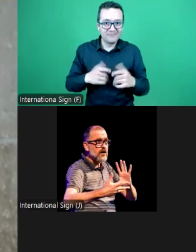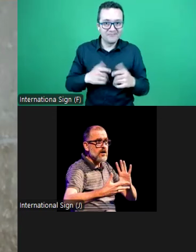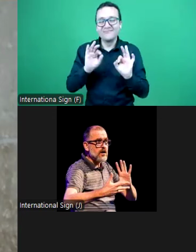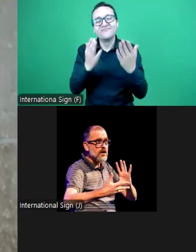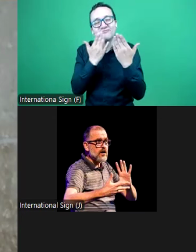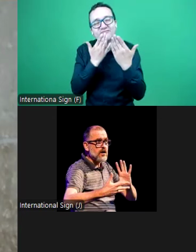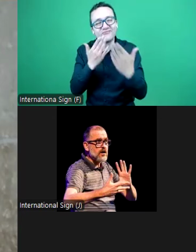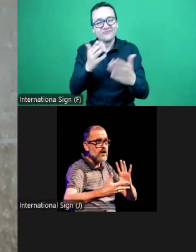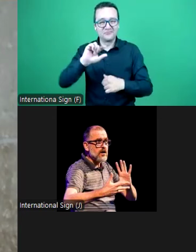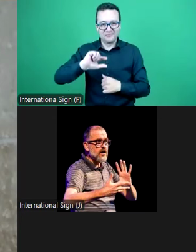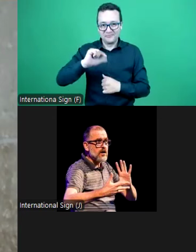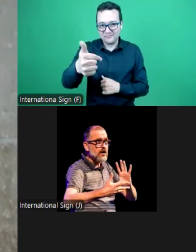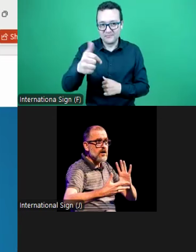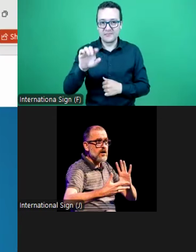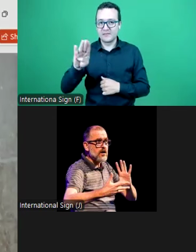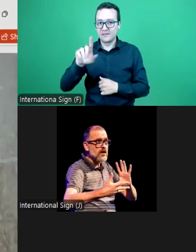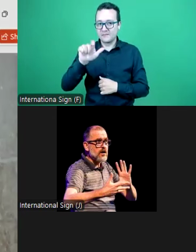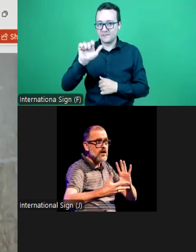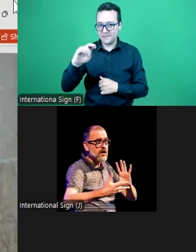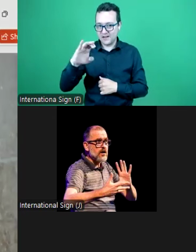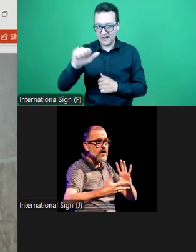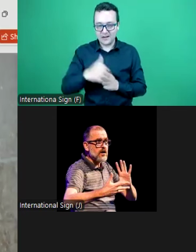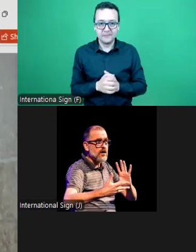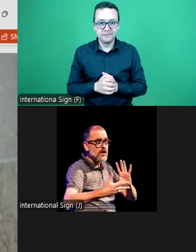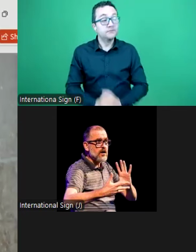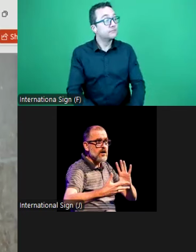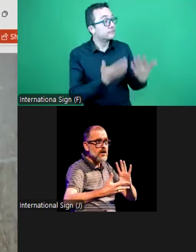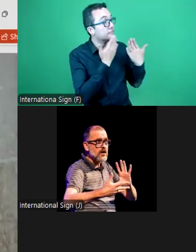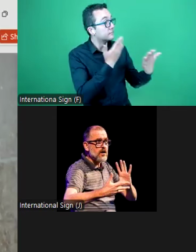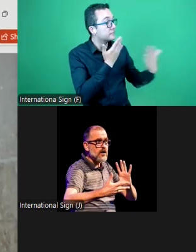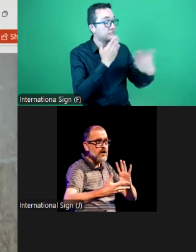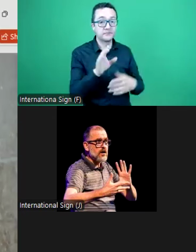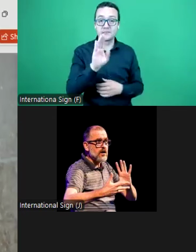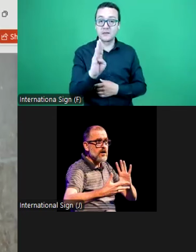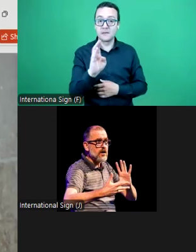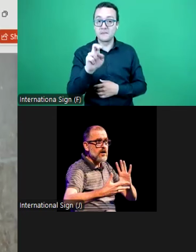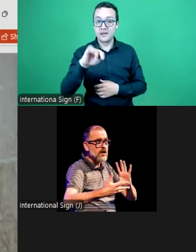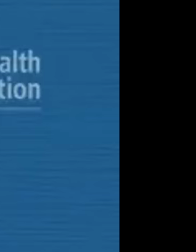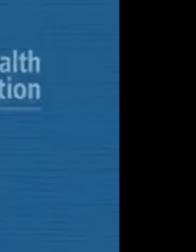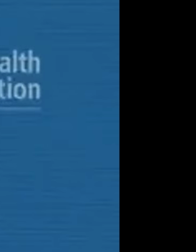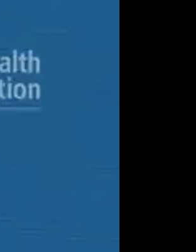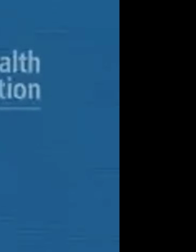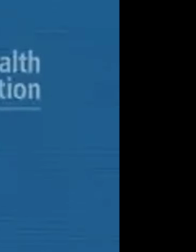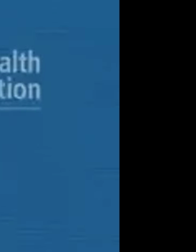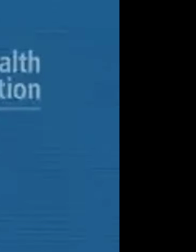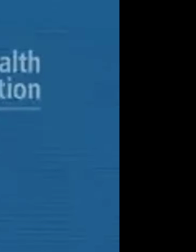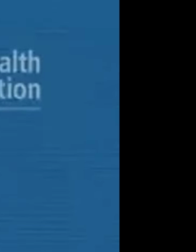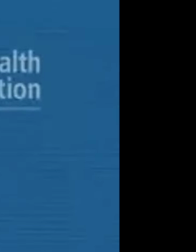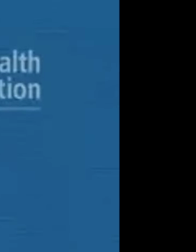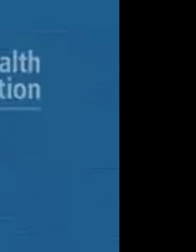para mim. Muito obrigado, Benjamin, pela sua apresentação